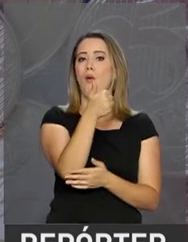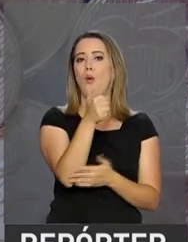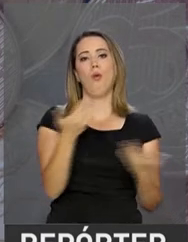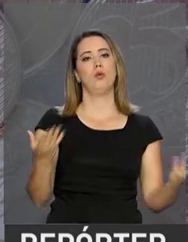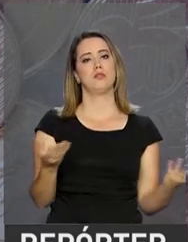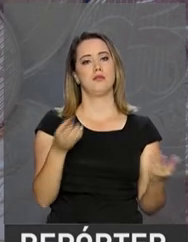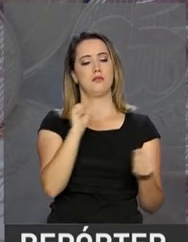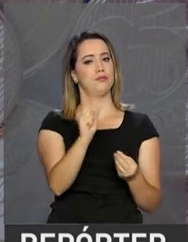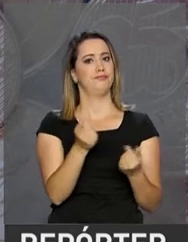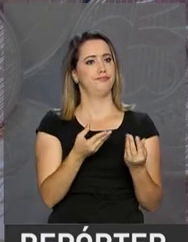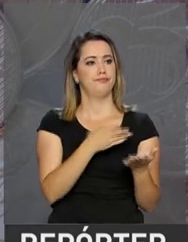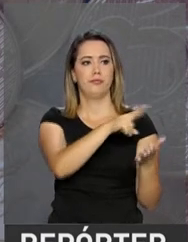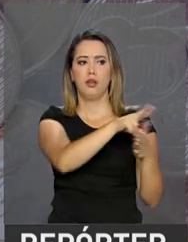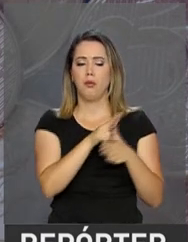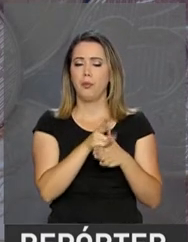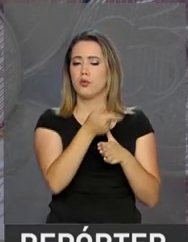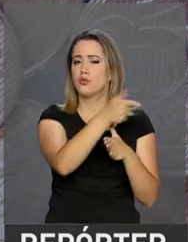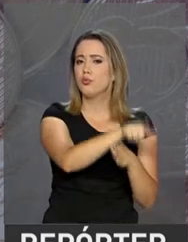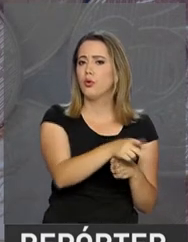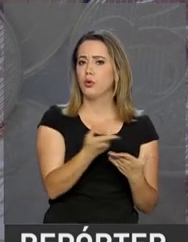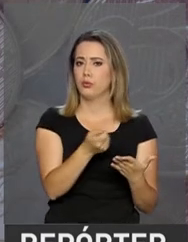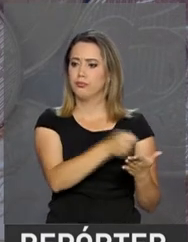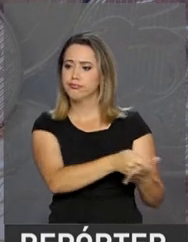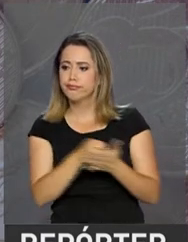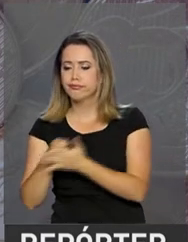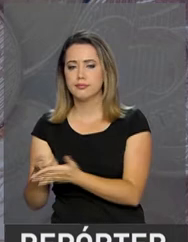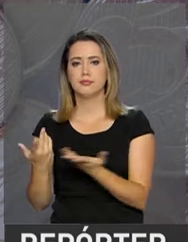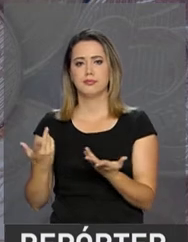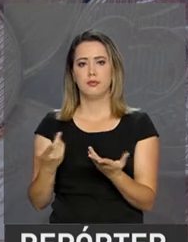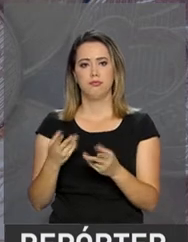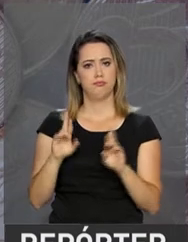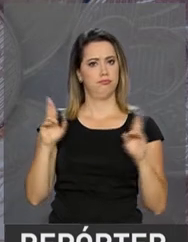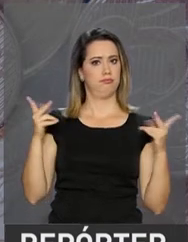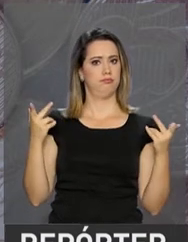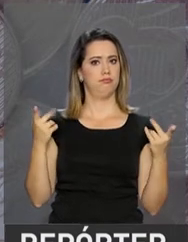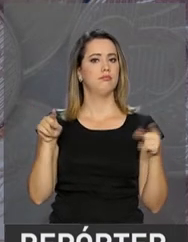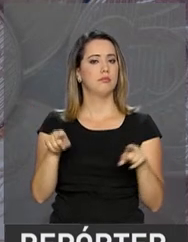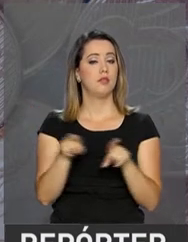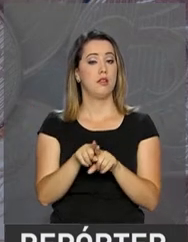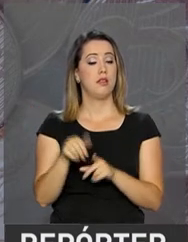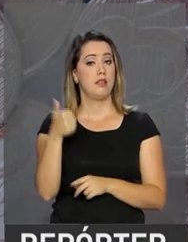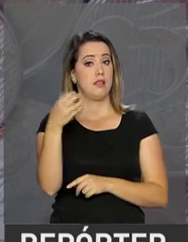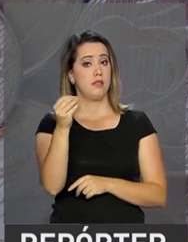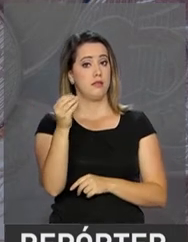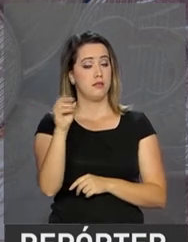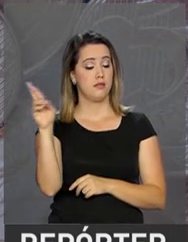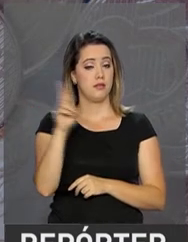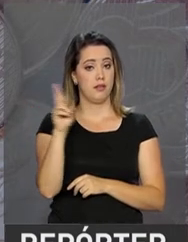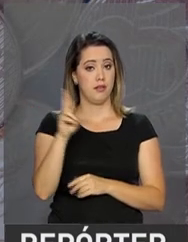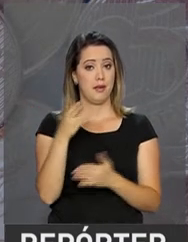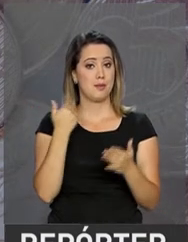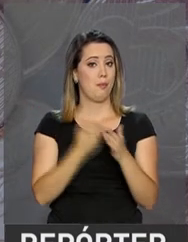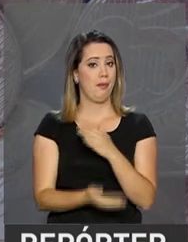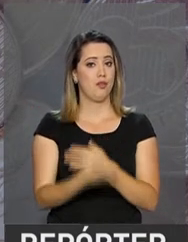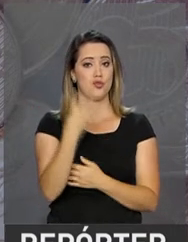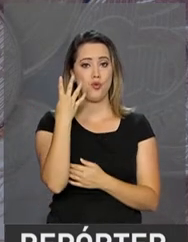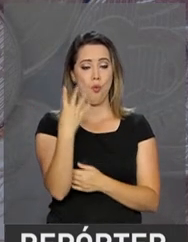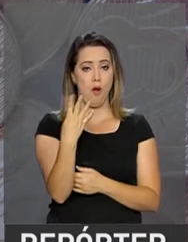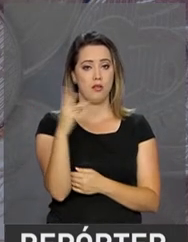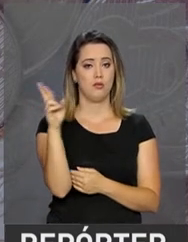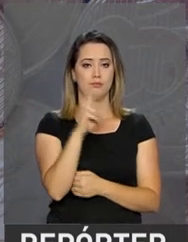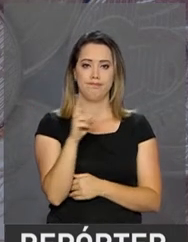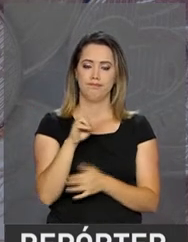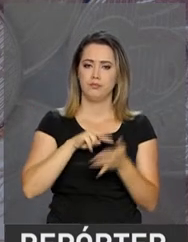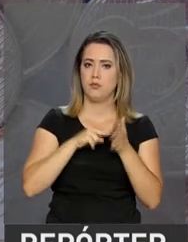tomou do outro lado pra financiar o bnds em cada cem reais o tesouro perde 4 reais essa